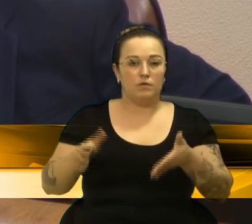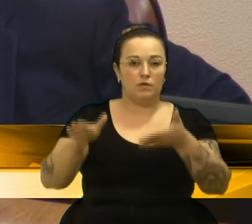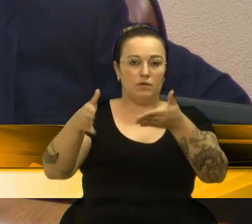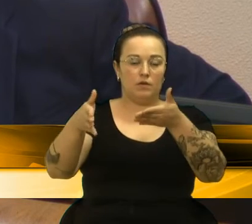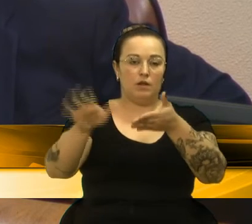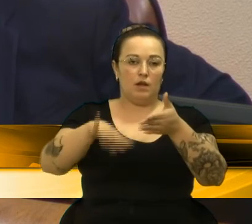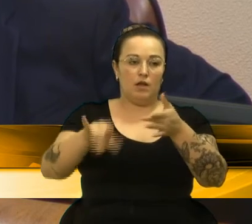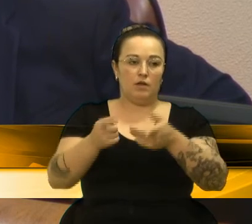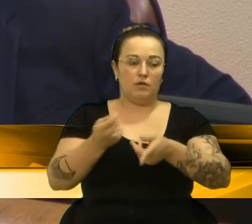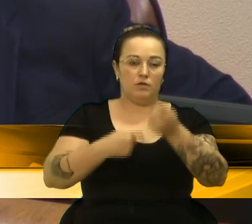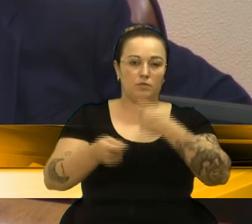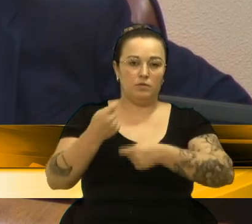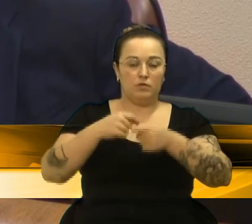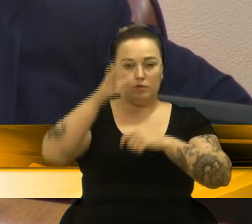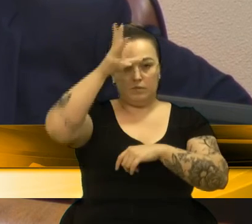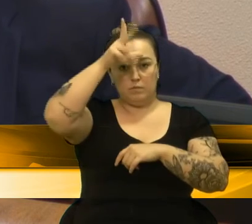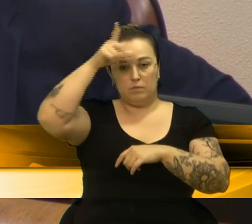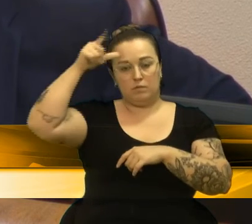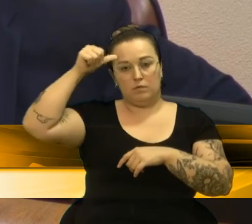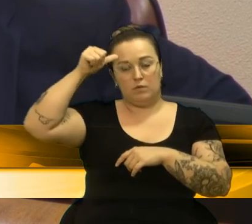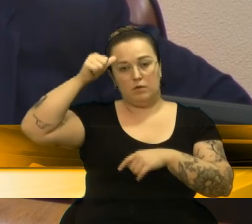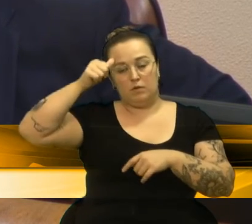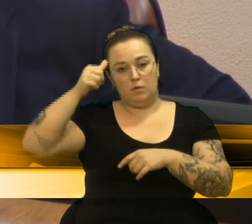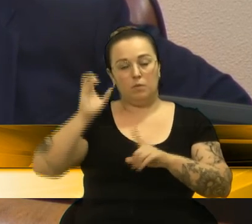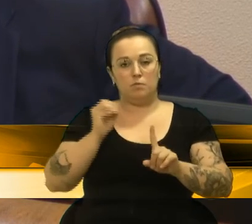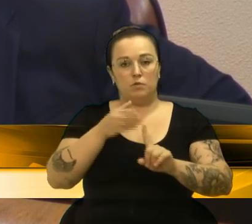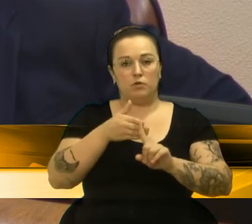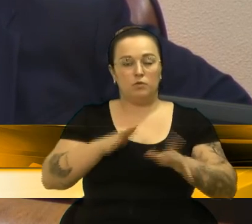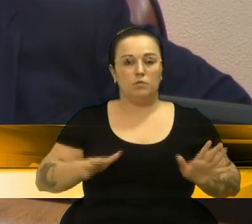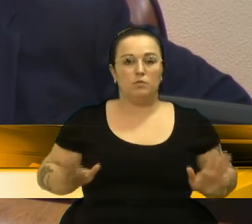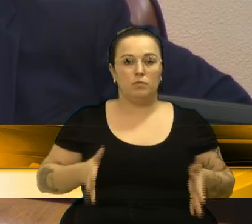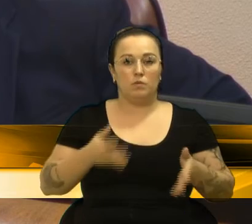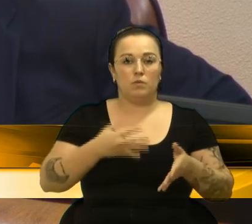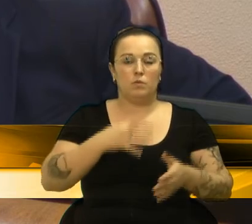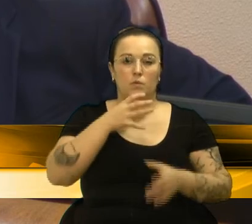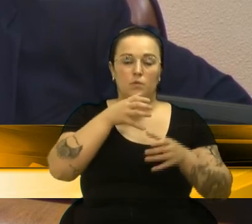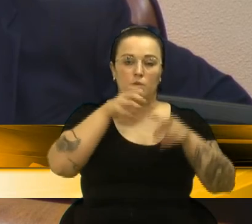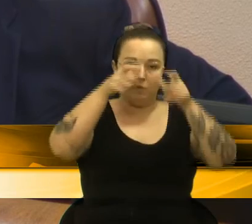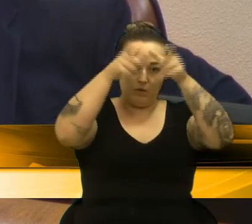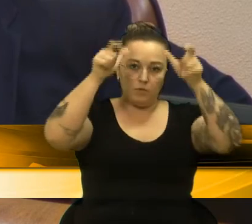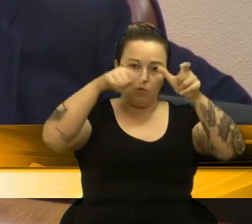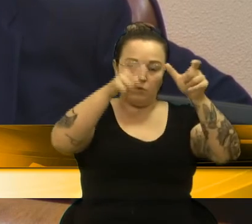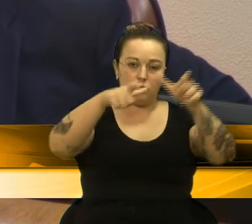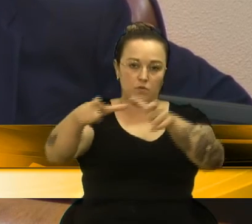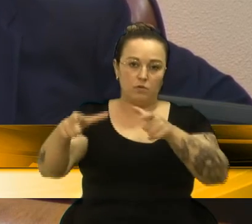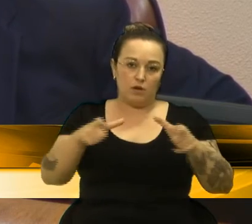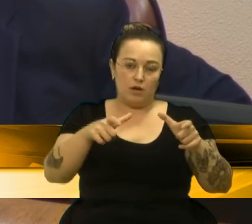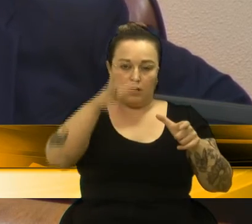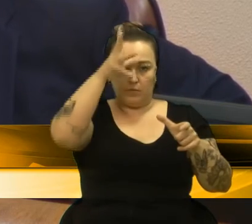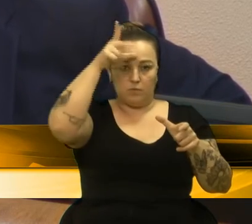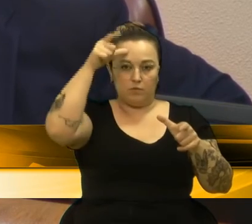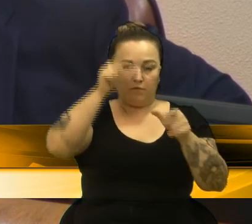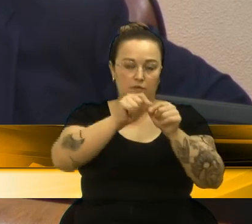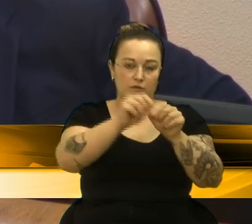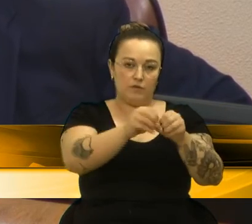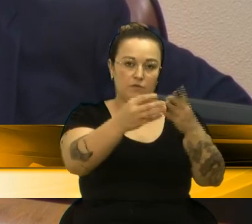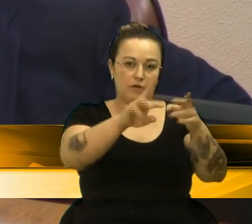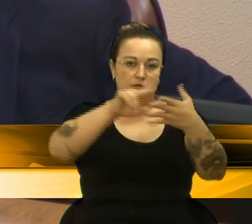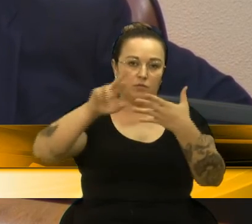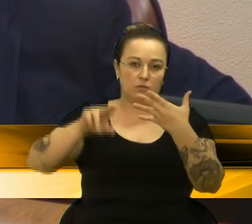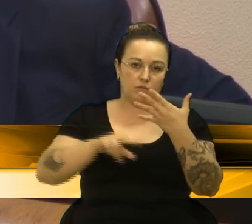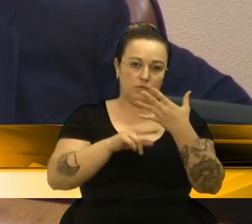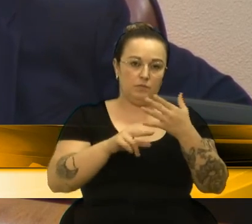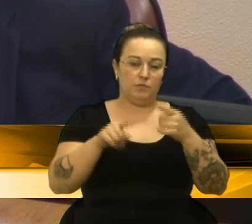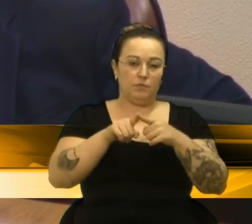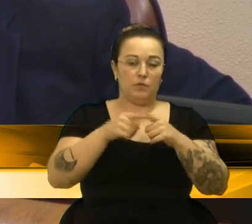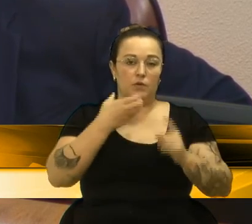Administrativo Municipal, uma forma de oportunizar à população conhecimento e a vocação de outros espaços públicos para a realização de eventos diversos. No